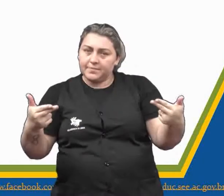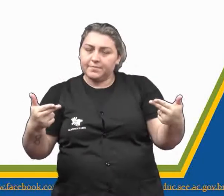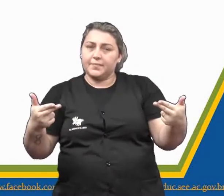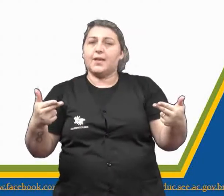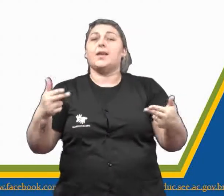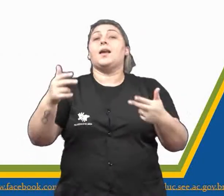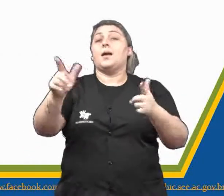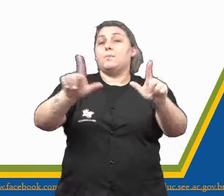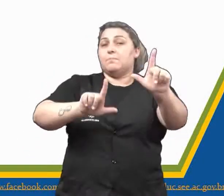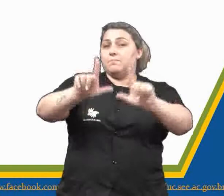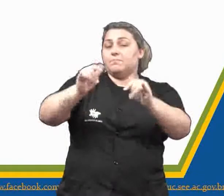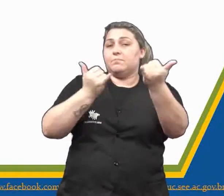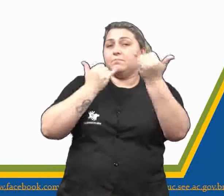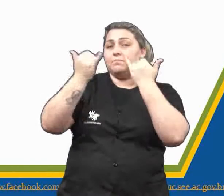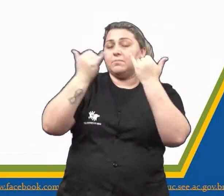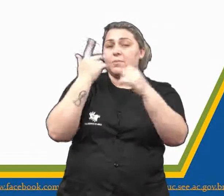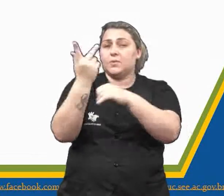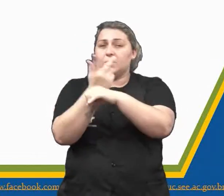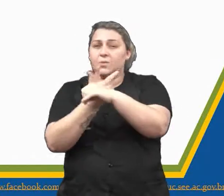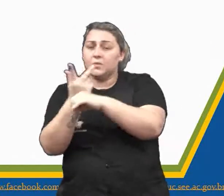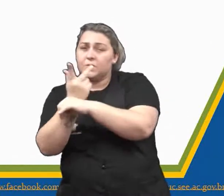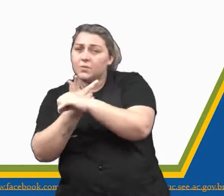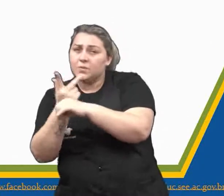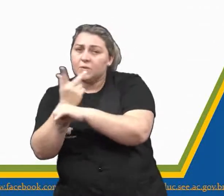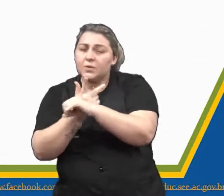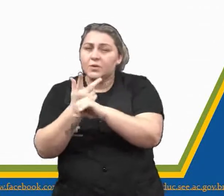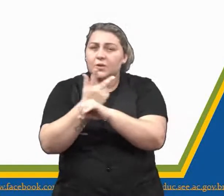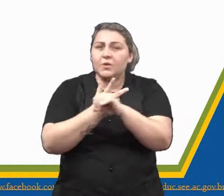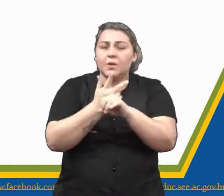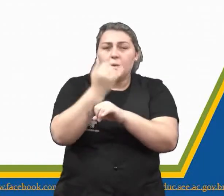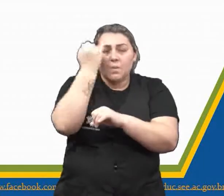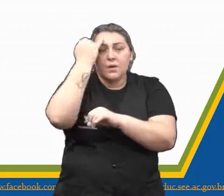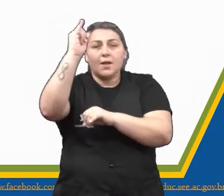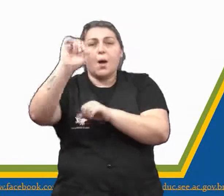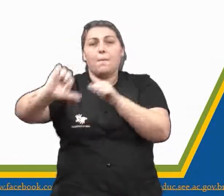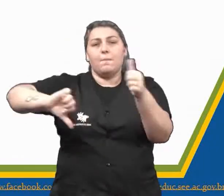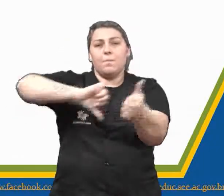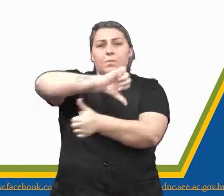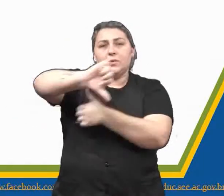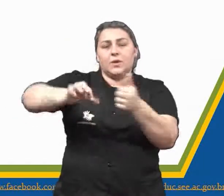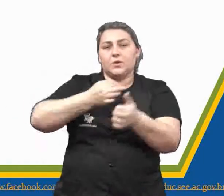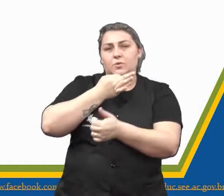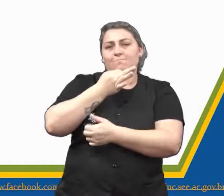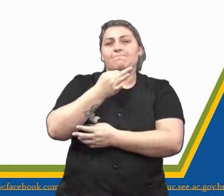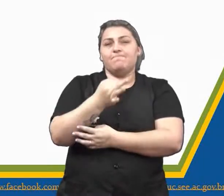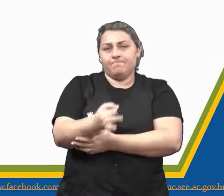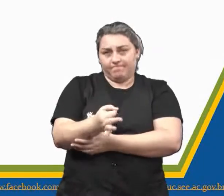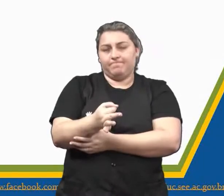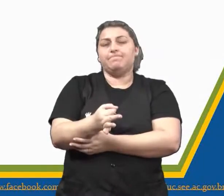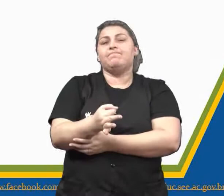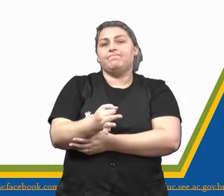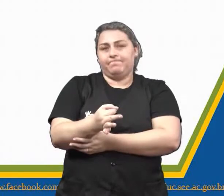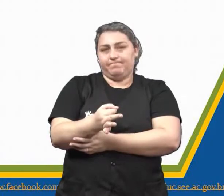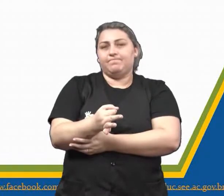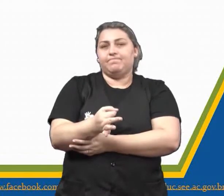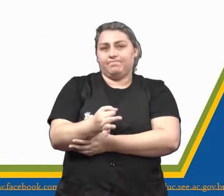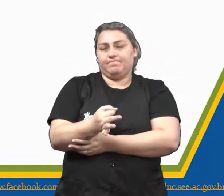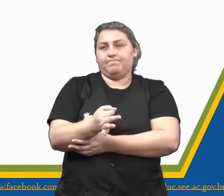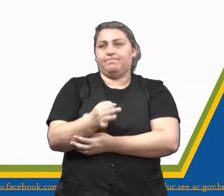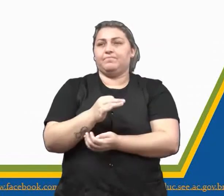E a propaganda busca a adesão a uma ideologia ou mudança de atitude, tenta transformar aí o seu modo de